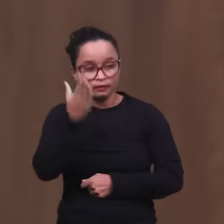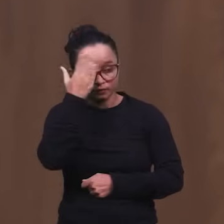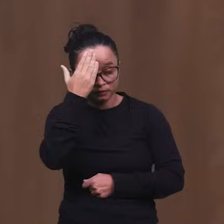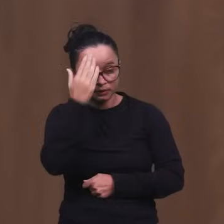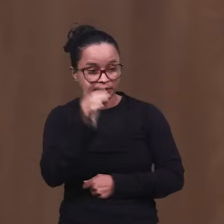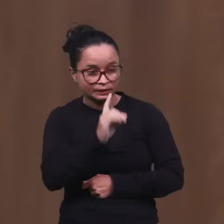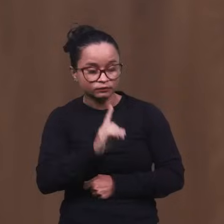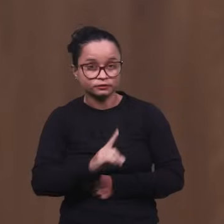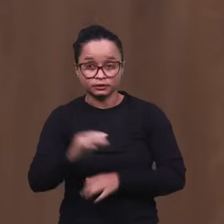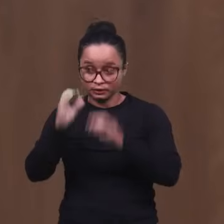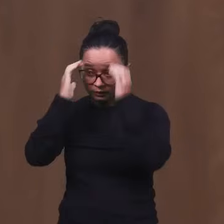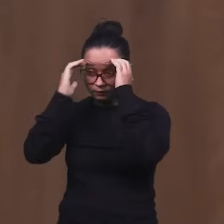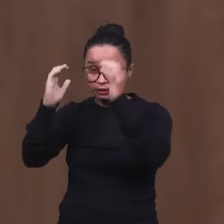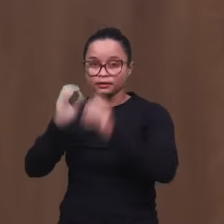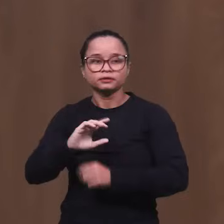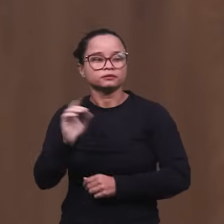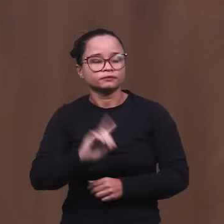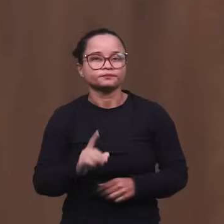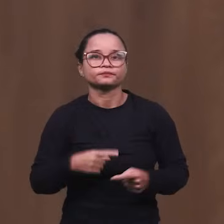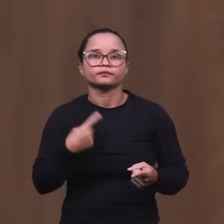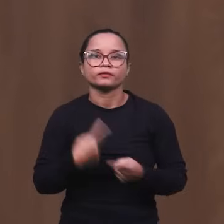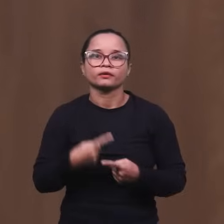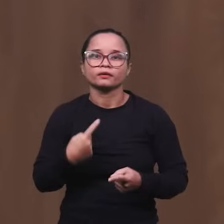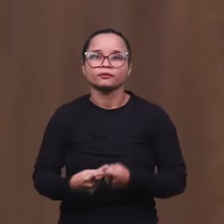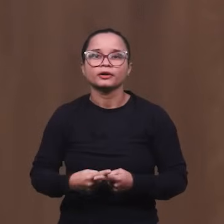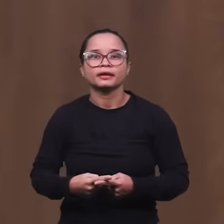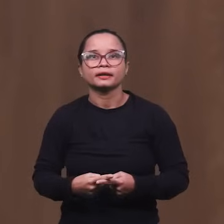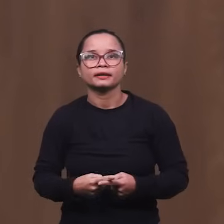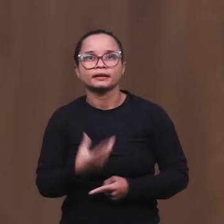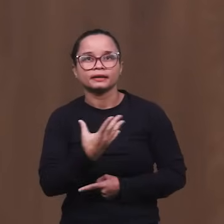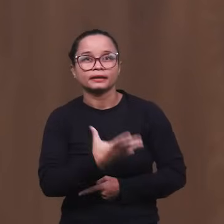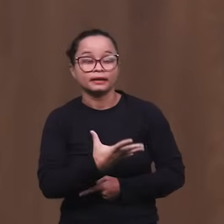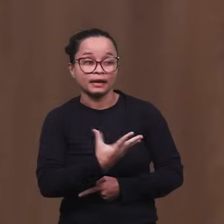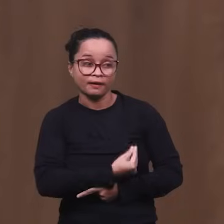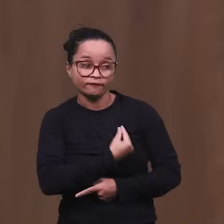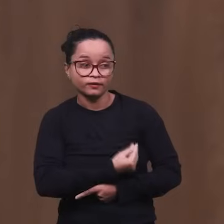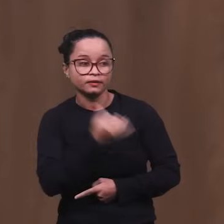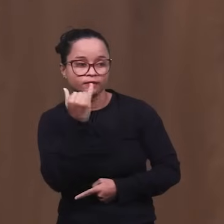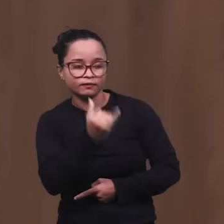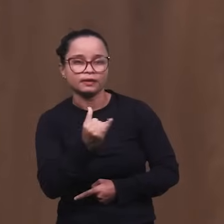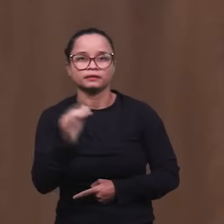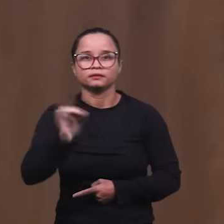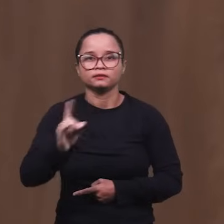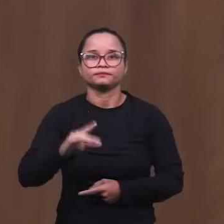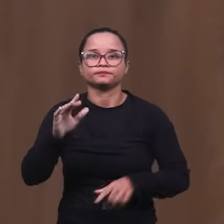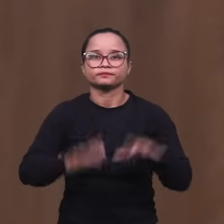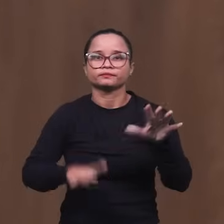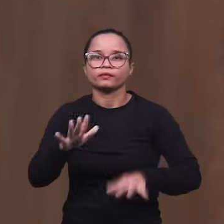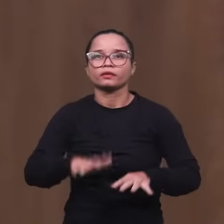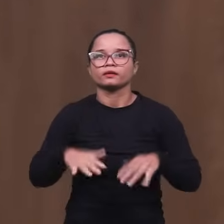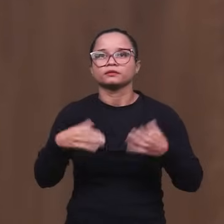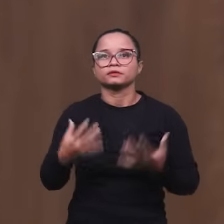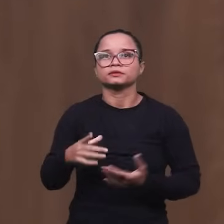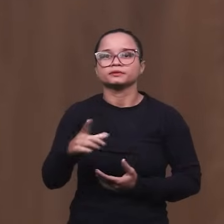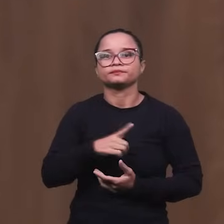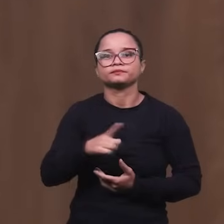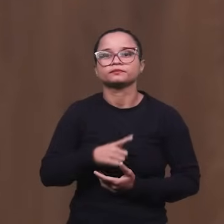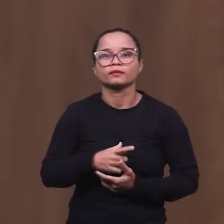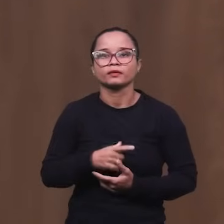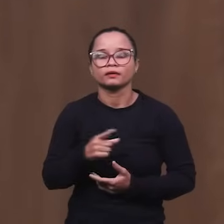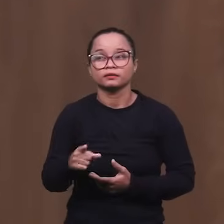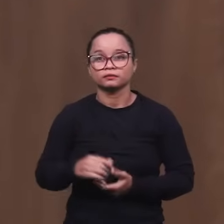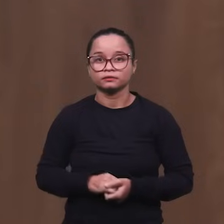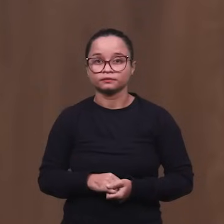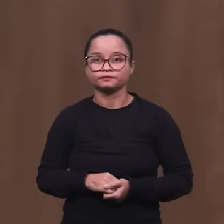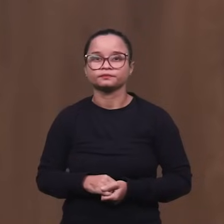não e a respeitar o não. Por quê? Porque a vida vai dizer não muitas vezes para ele. Então, se ele passa uma infância, uma